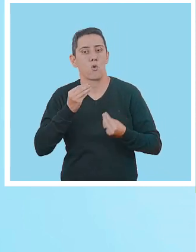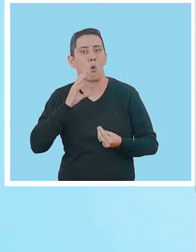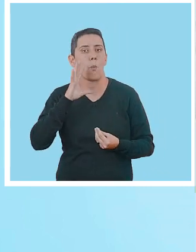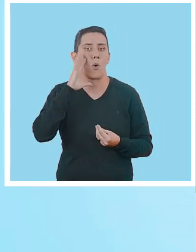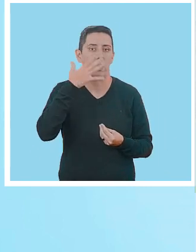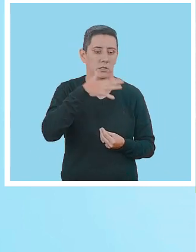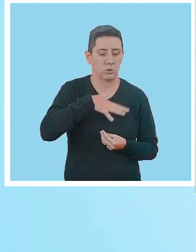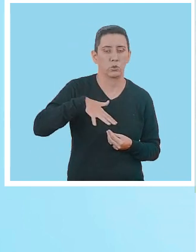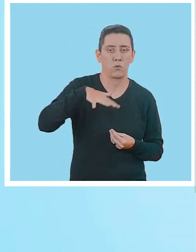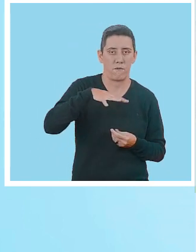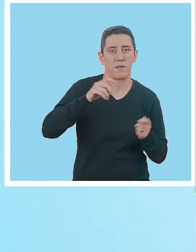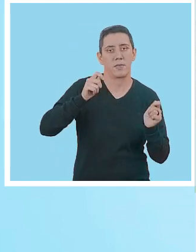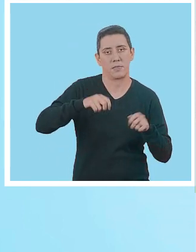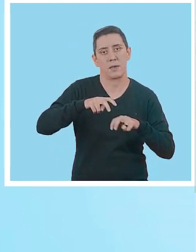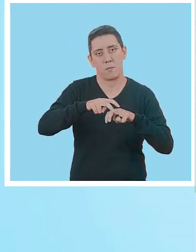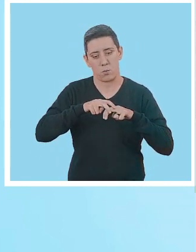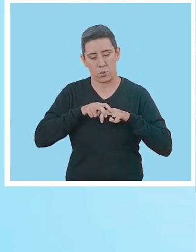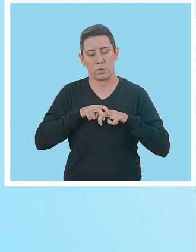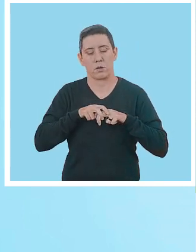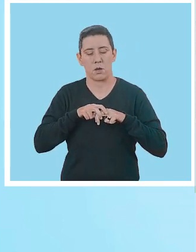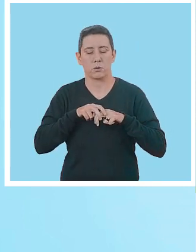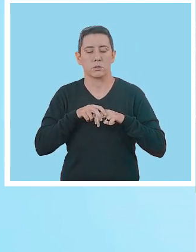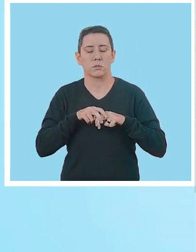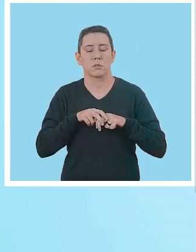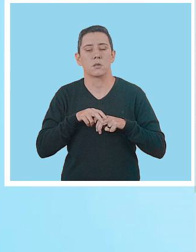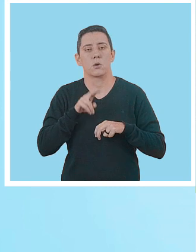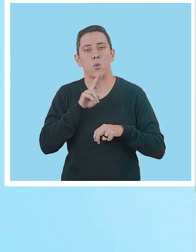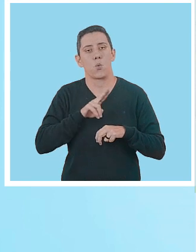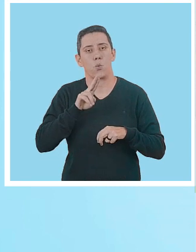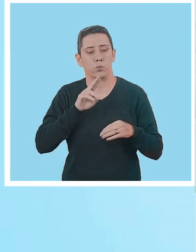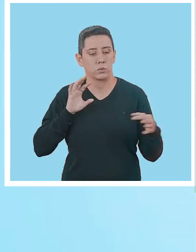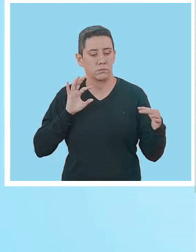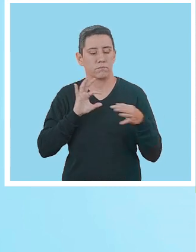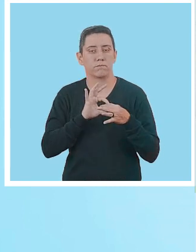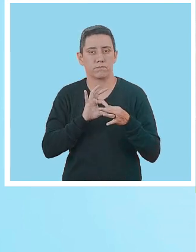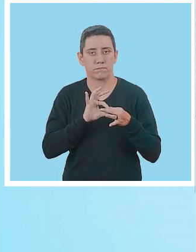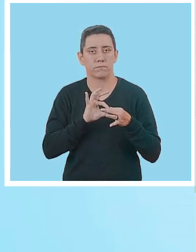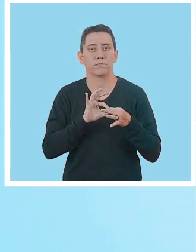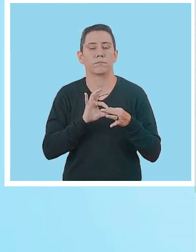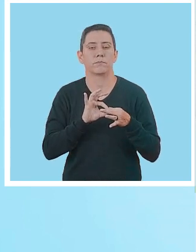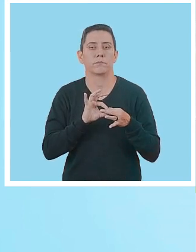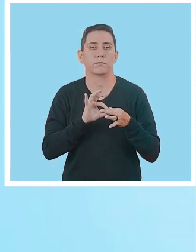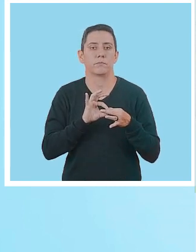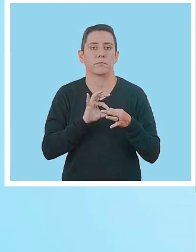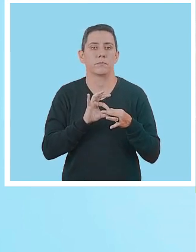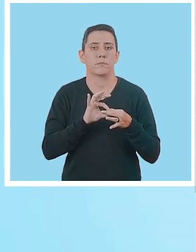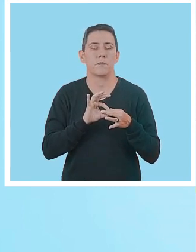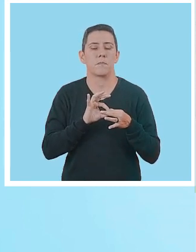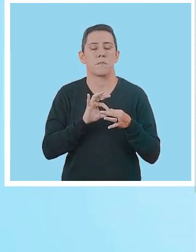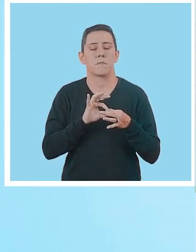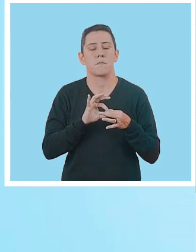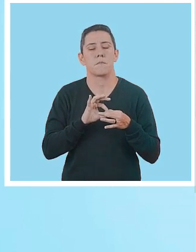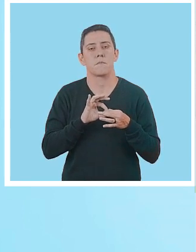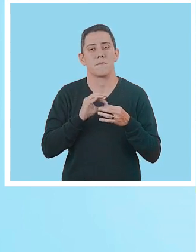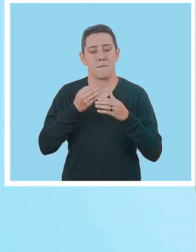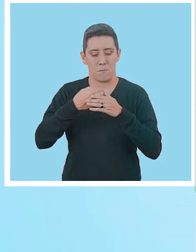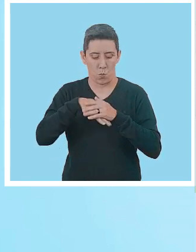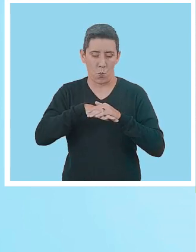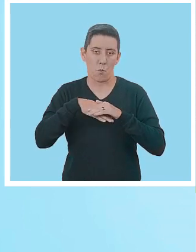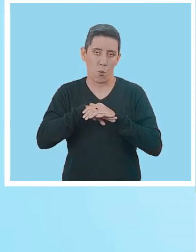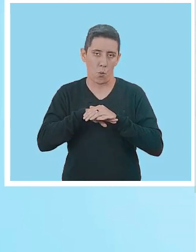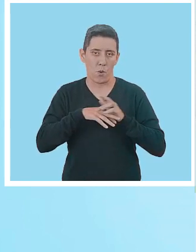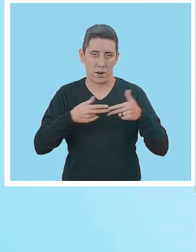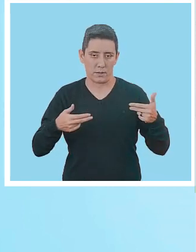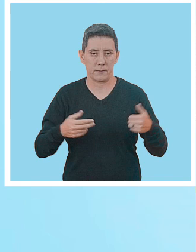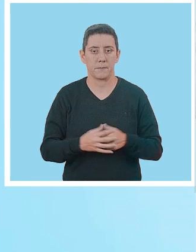essas imitações das falar que é a junção de sistema solar com o sistema de armazenamento